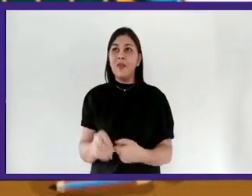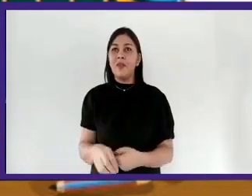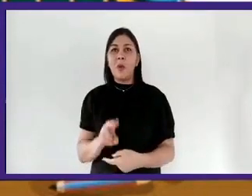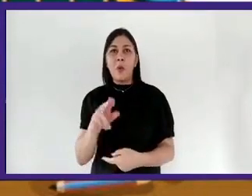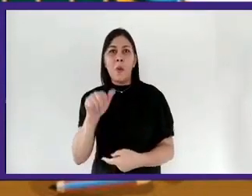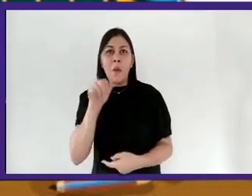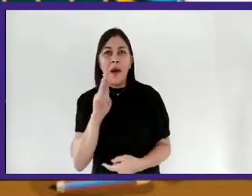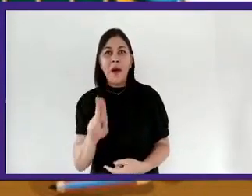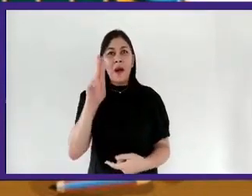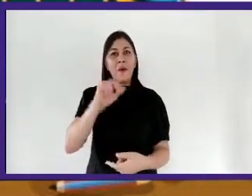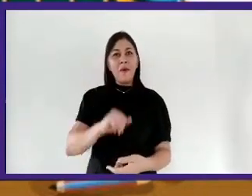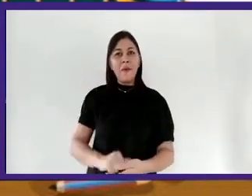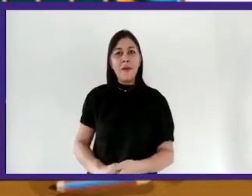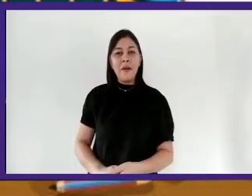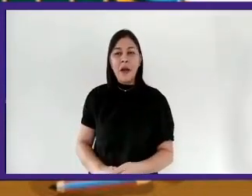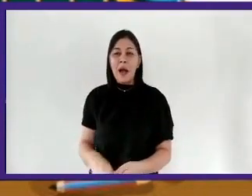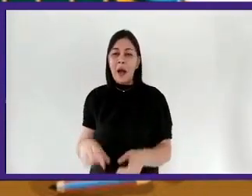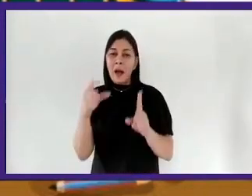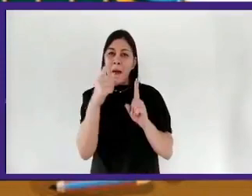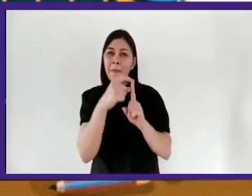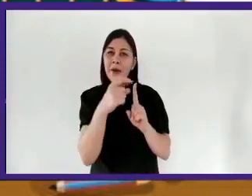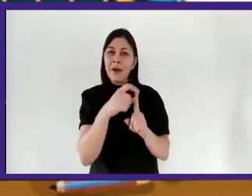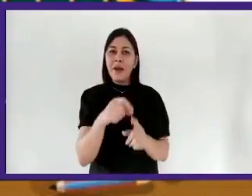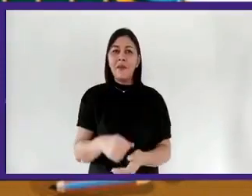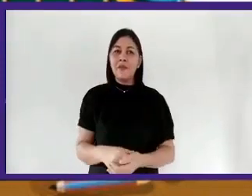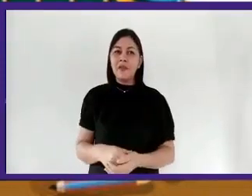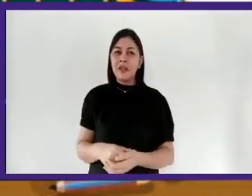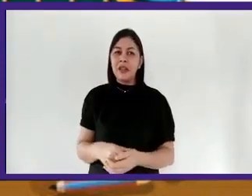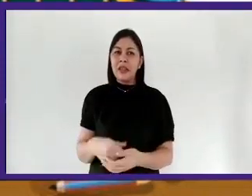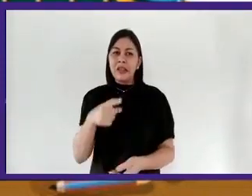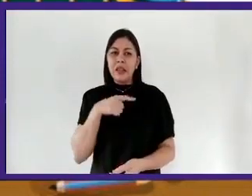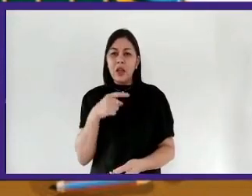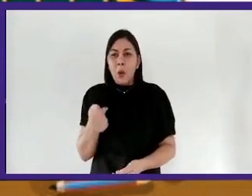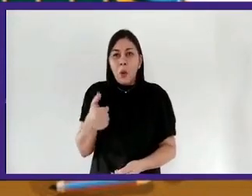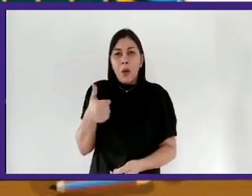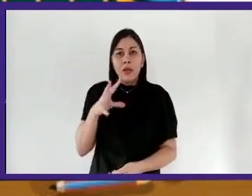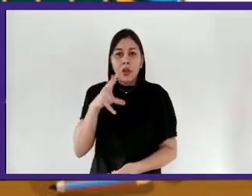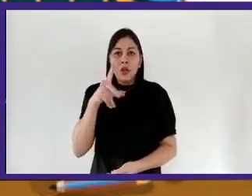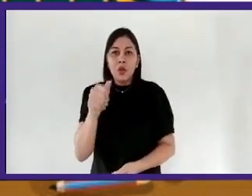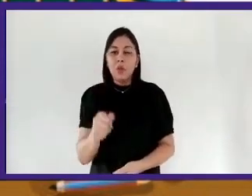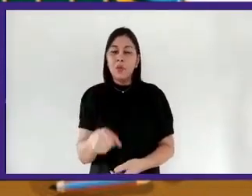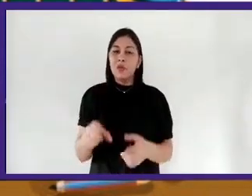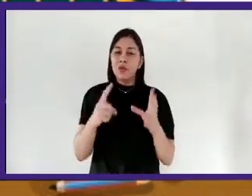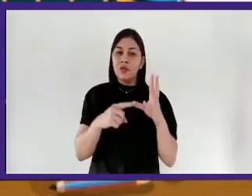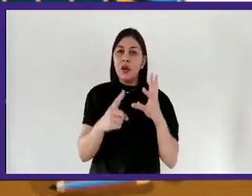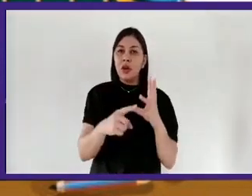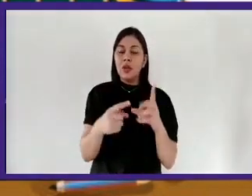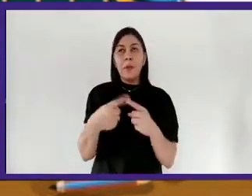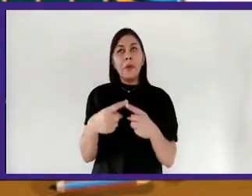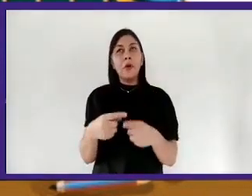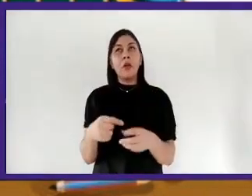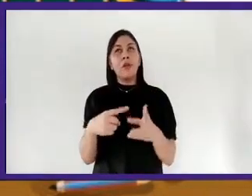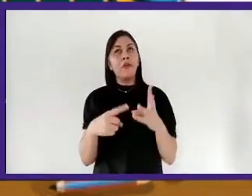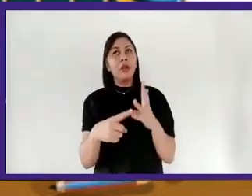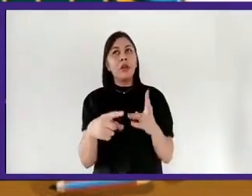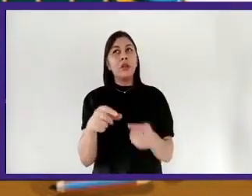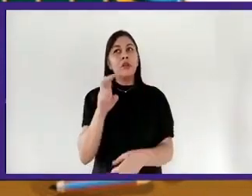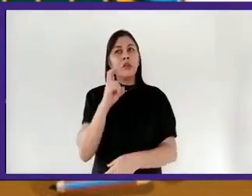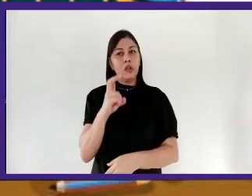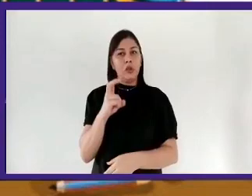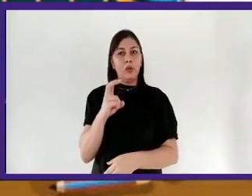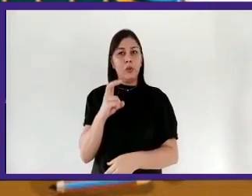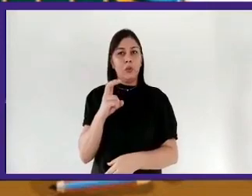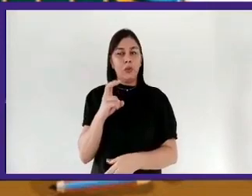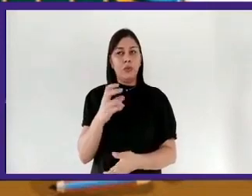Nossa, na palavra brigadeiro tem quase todas as vogais, porque as vogais são 5. E aqui